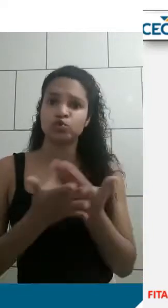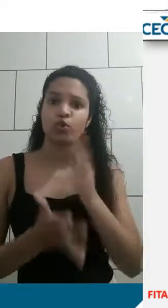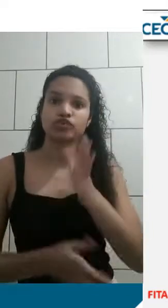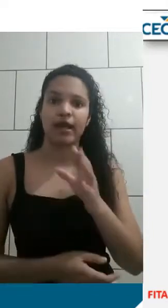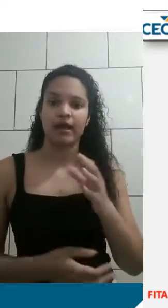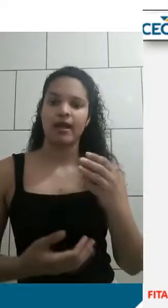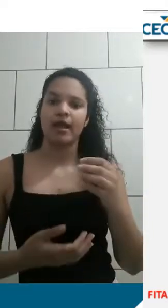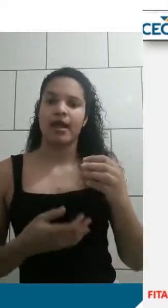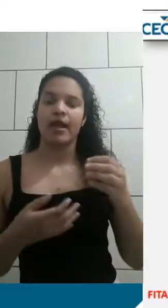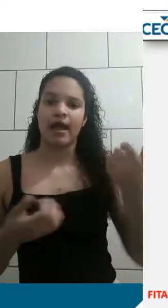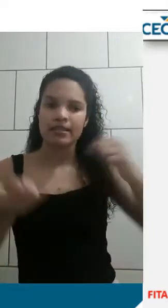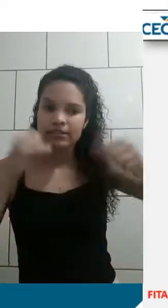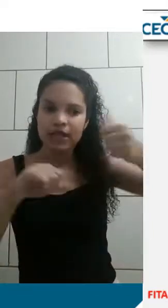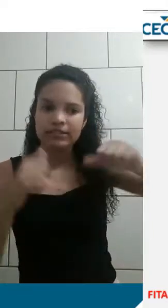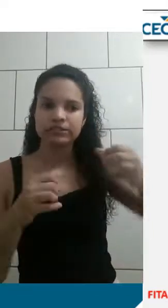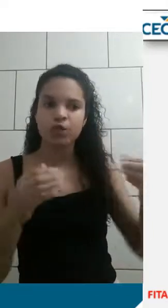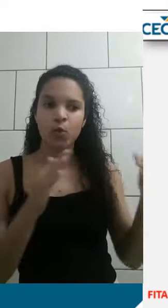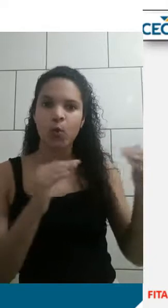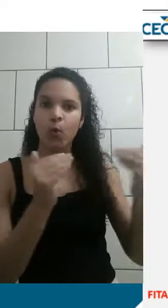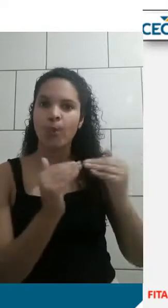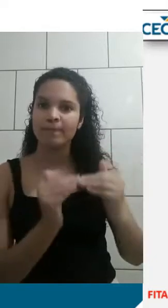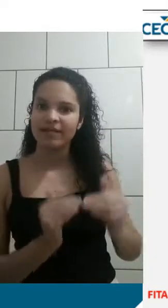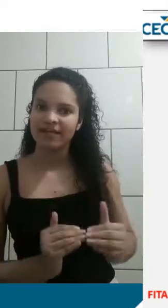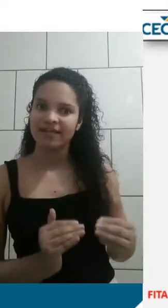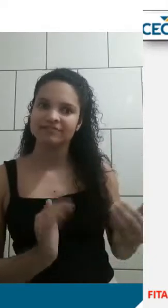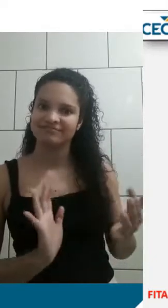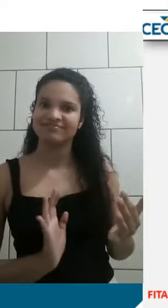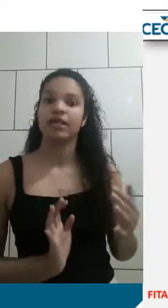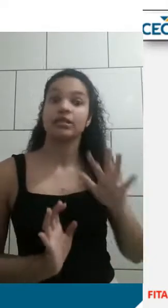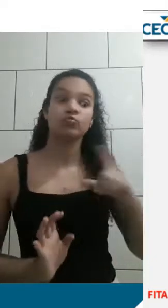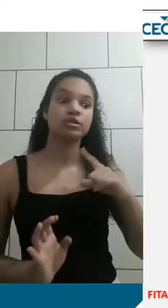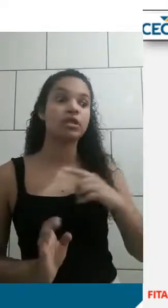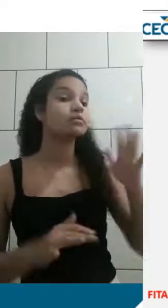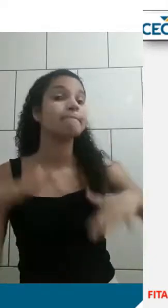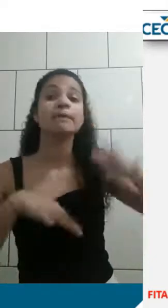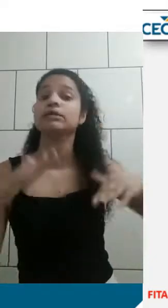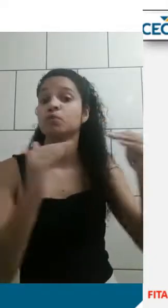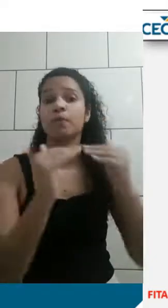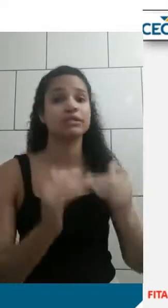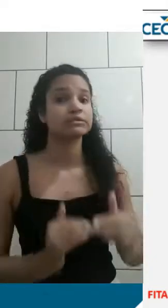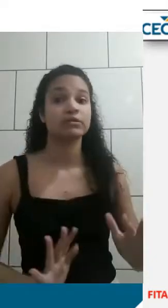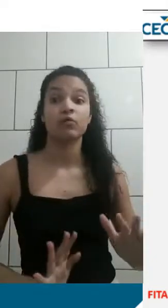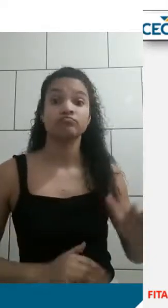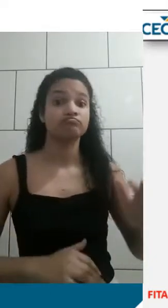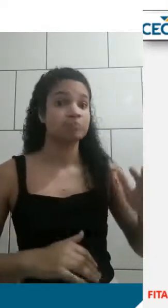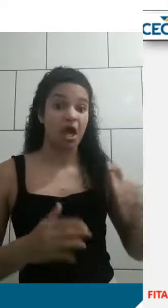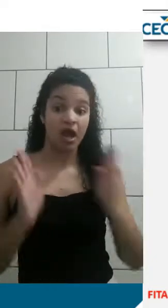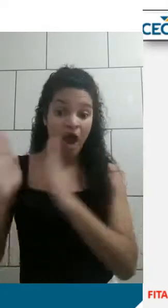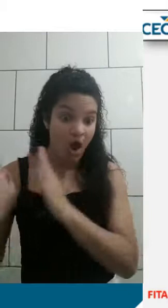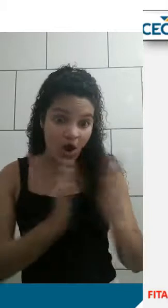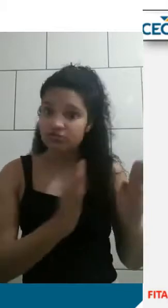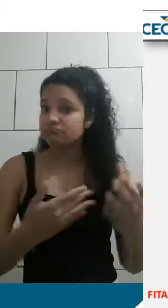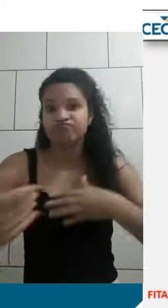você vai lembrar que esse tipo de organização pode ser por combinação, onde a ordem não importa, o que não é o caso aqui,